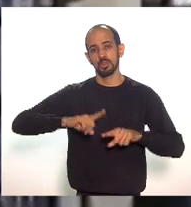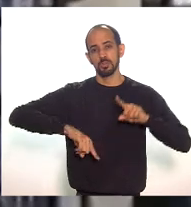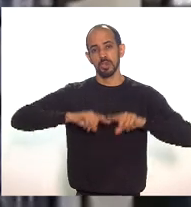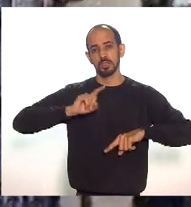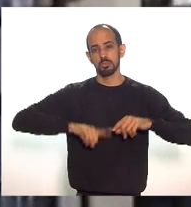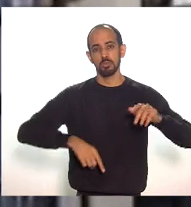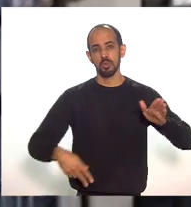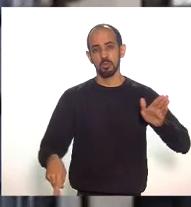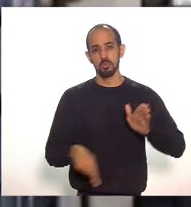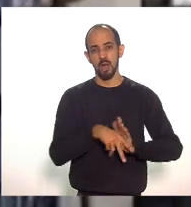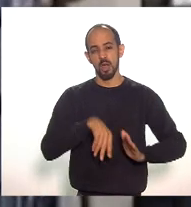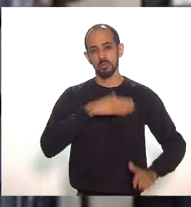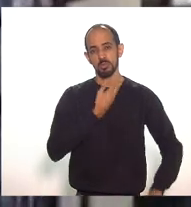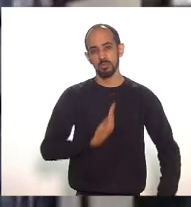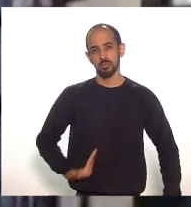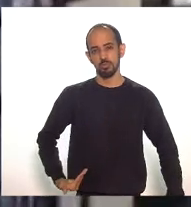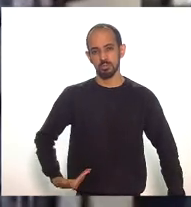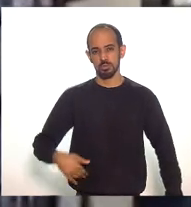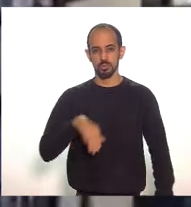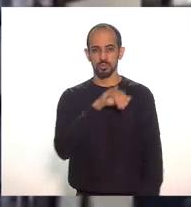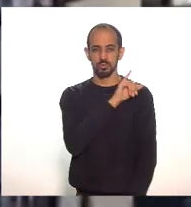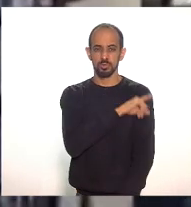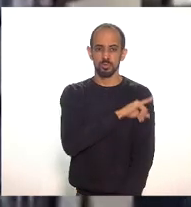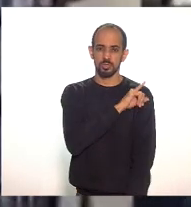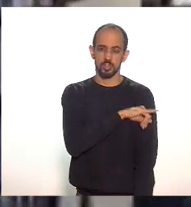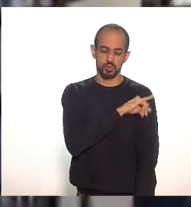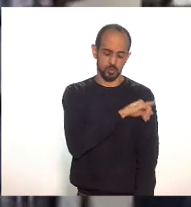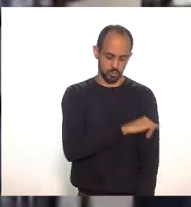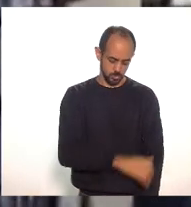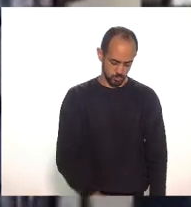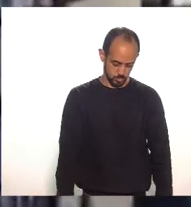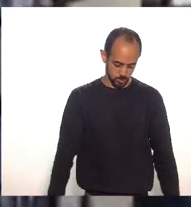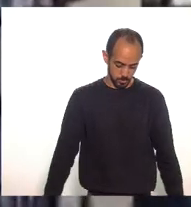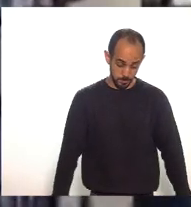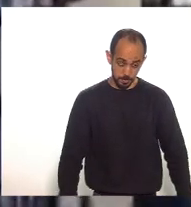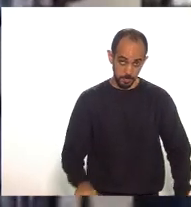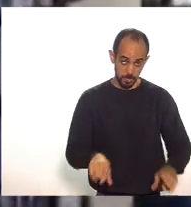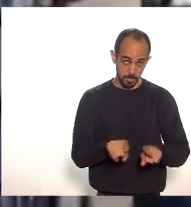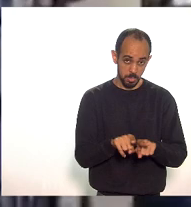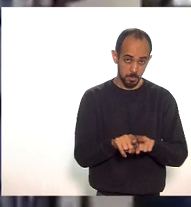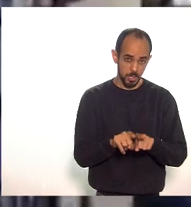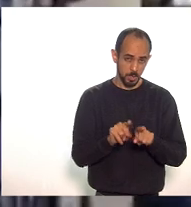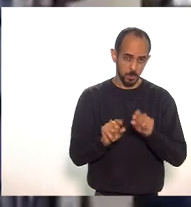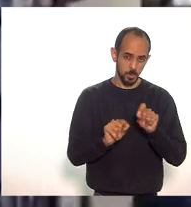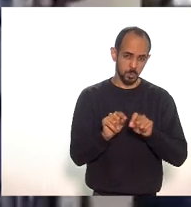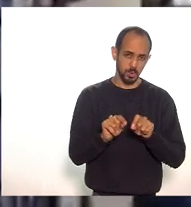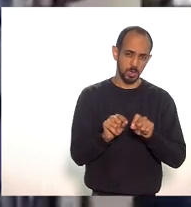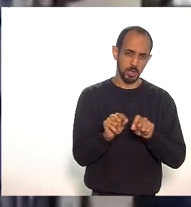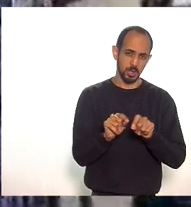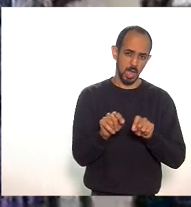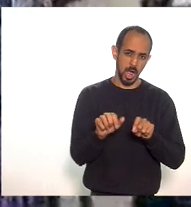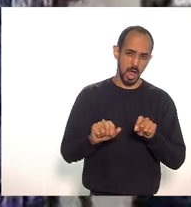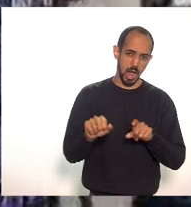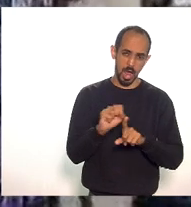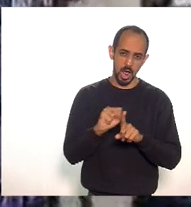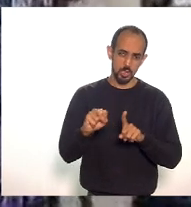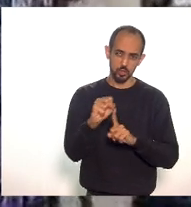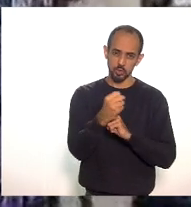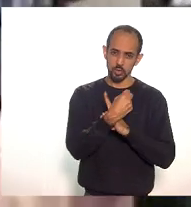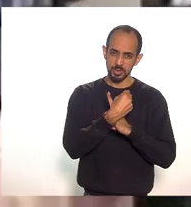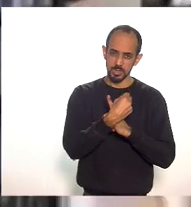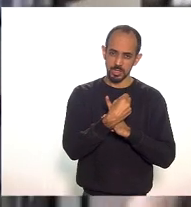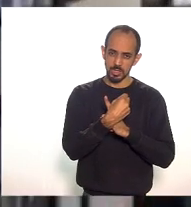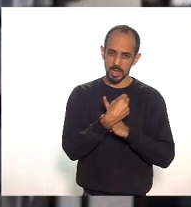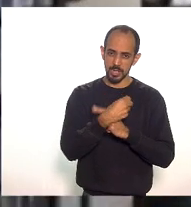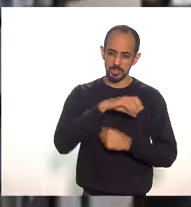patrimônio do Povo Fluminense o que mais a sociedade civil